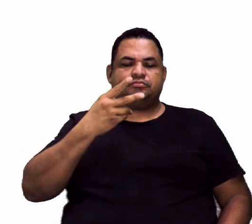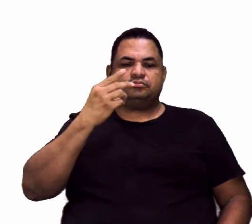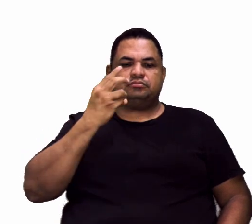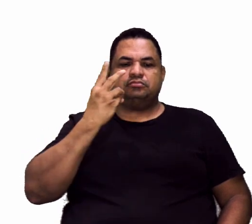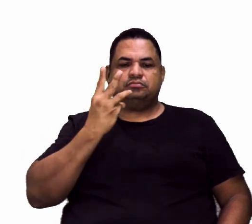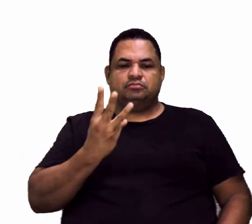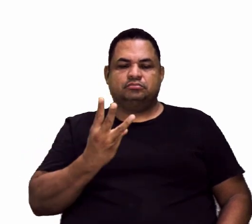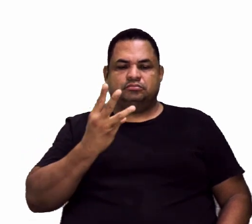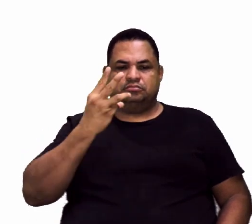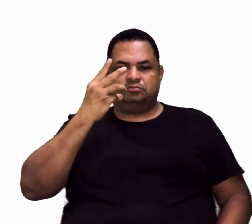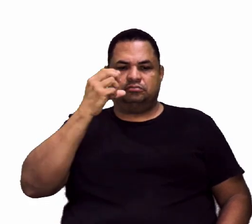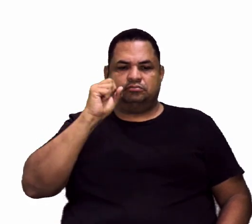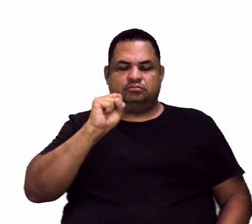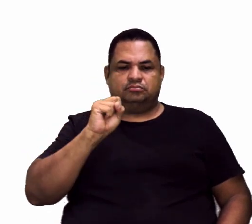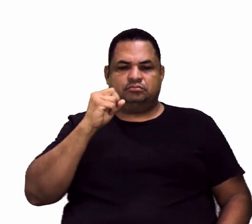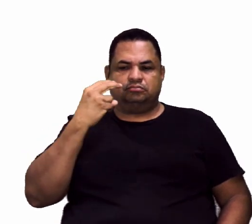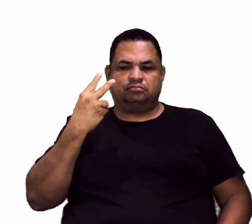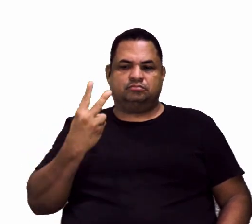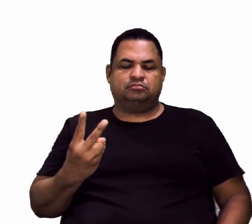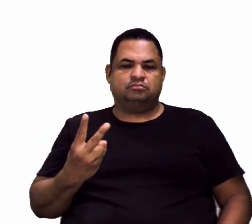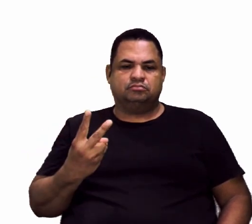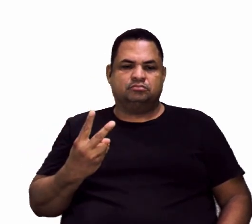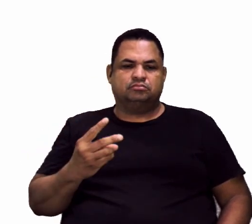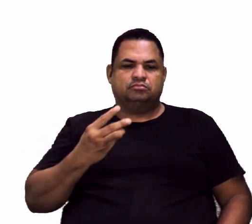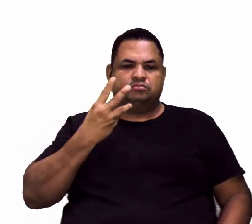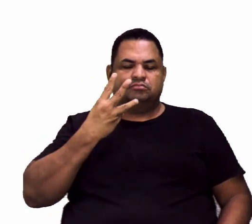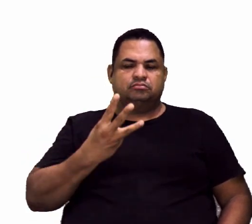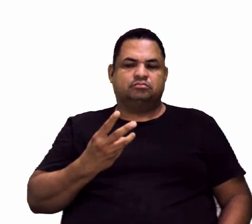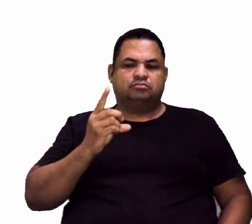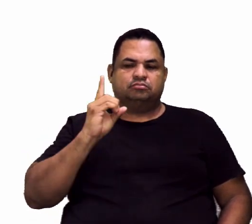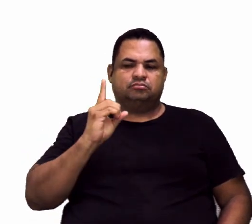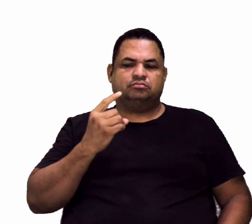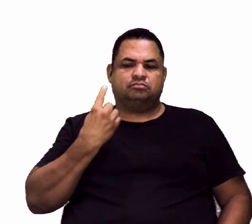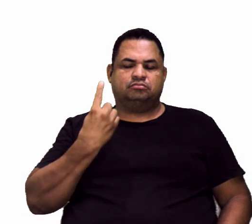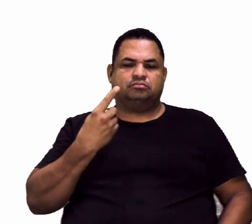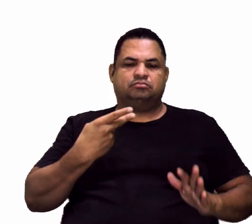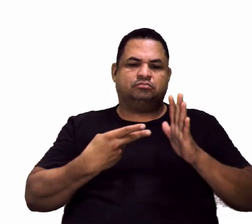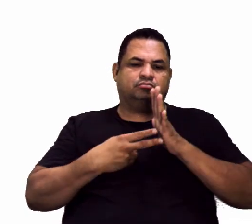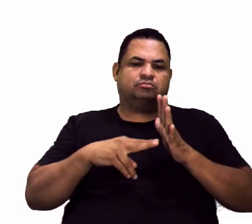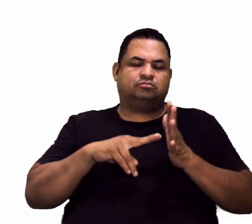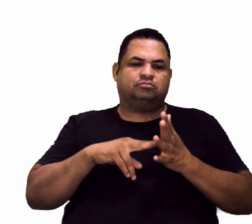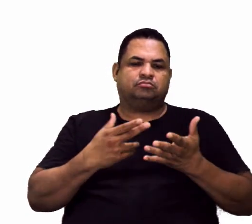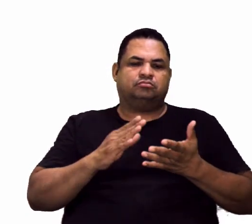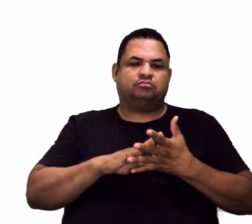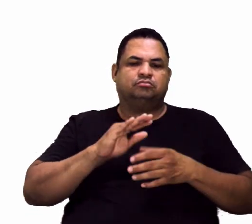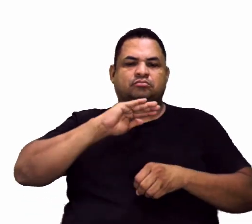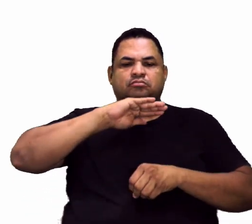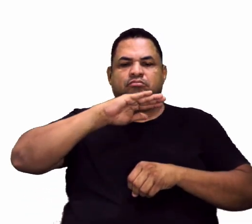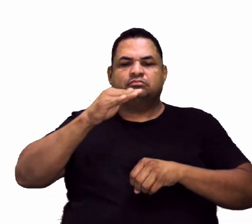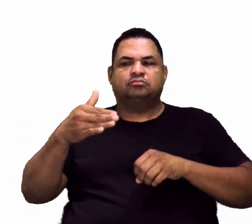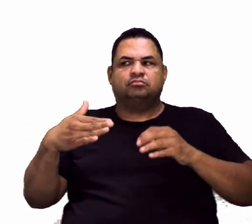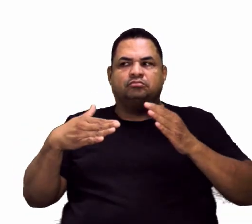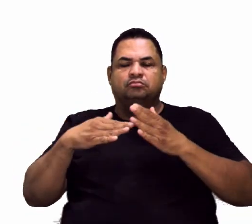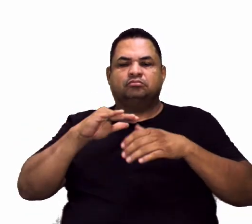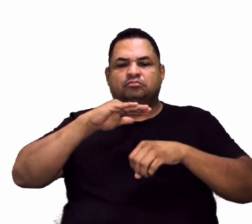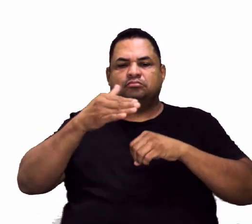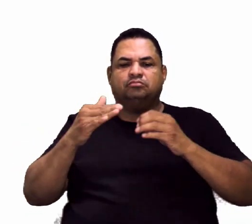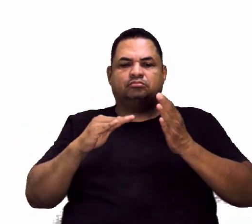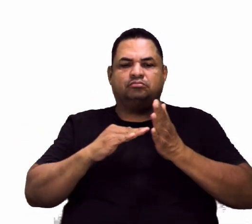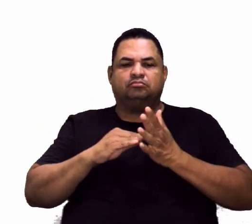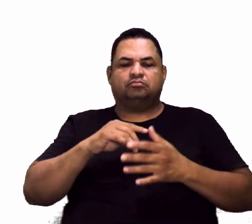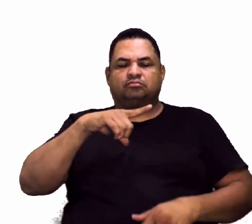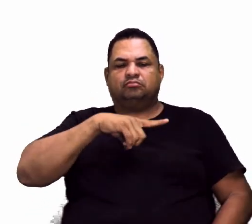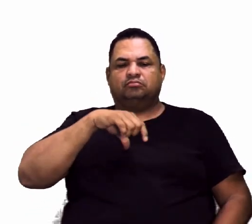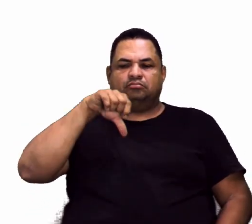3S2, 3P6 e 3D1 significa dizer que na última camada ele teria